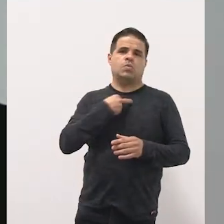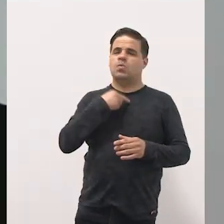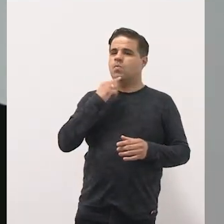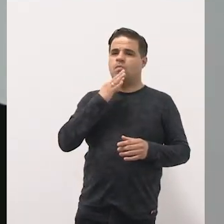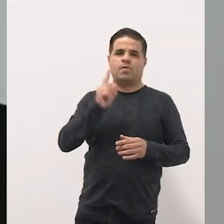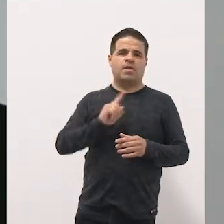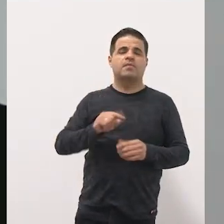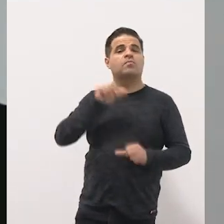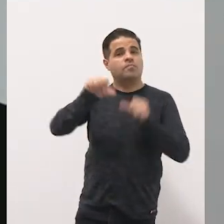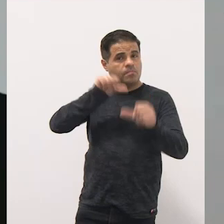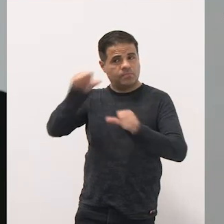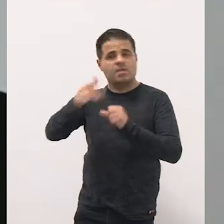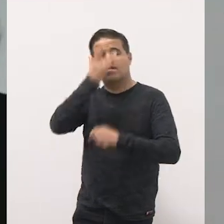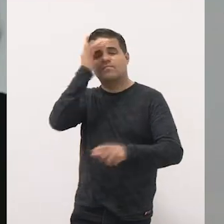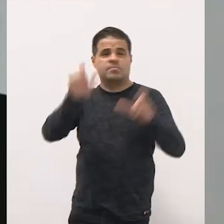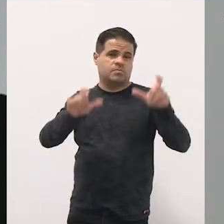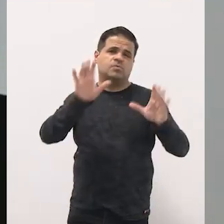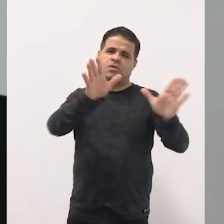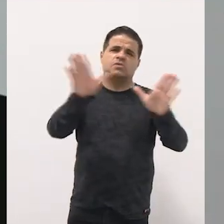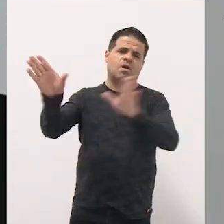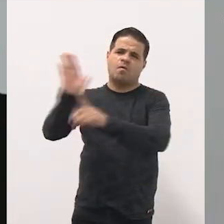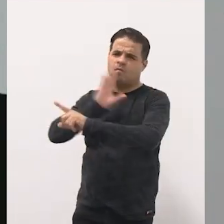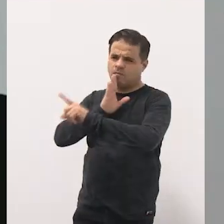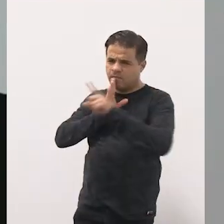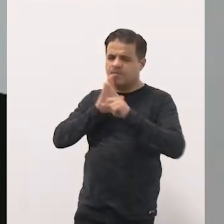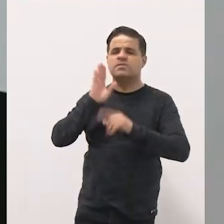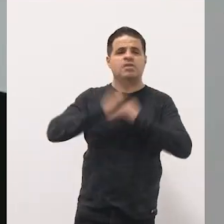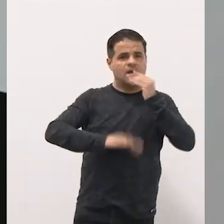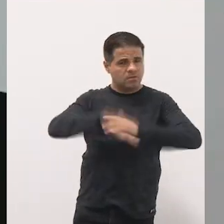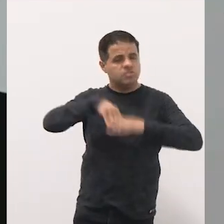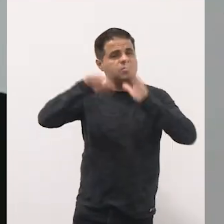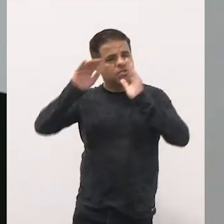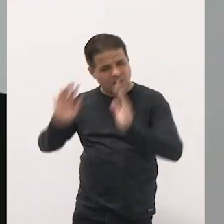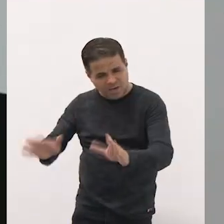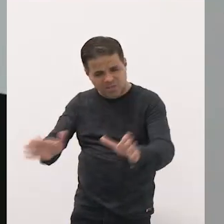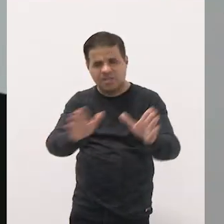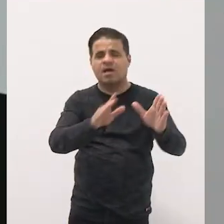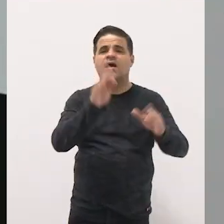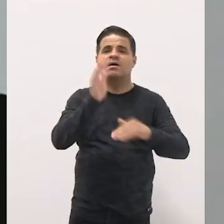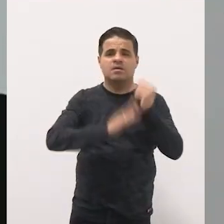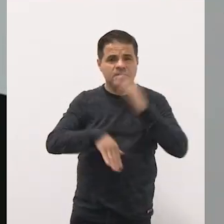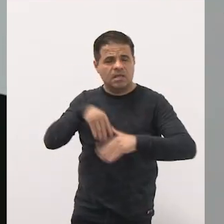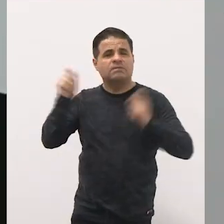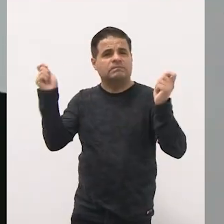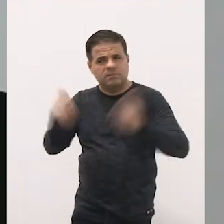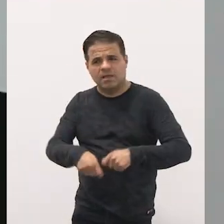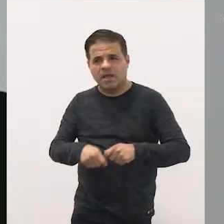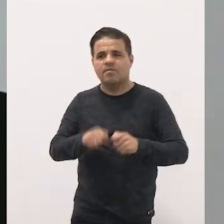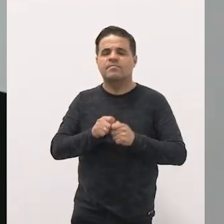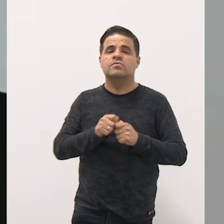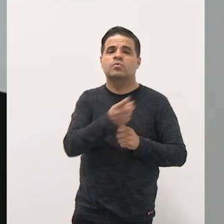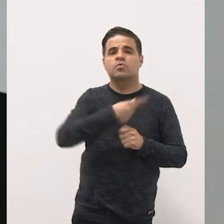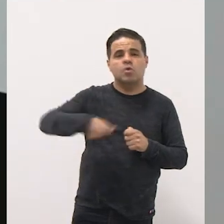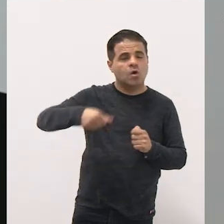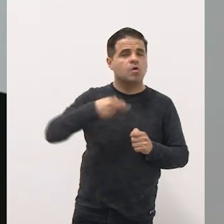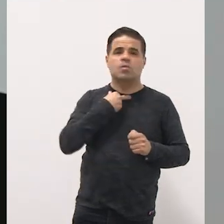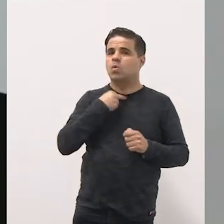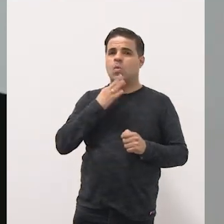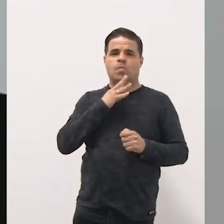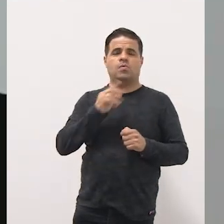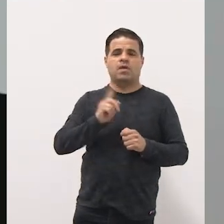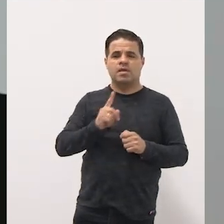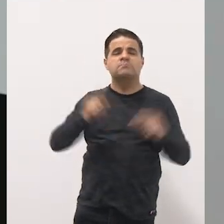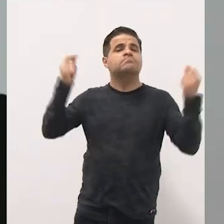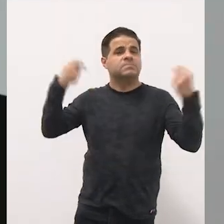vai mudar a vida da gente, né? Porque o que a gente já conhece já fez por nós aquilo que podia ter sido feito, né? O que a gente não conhece, que a